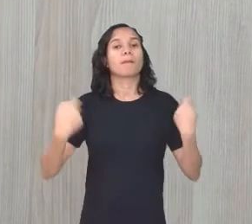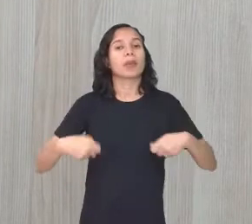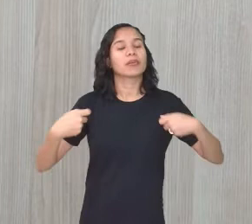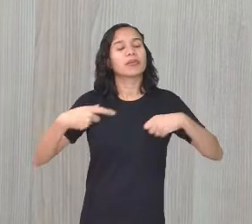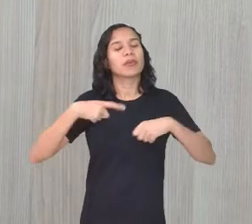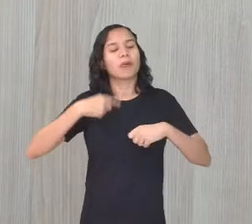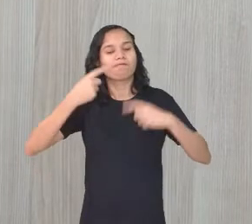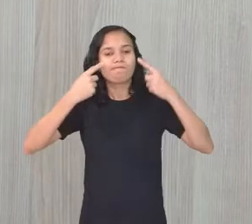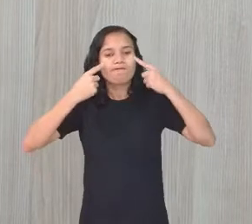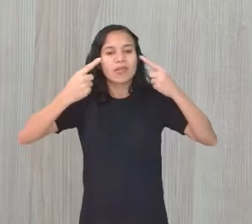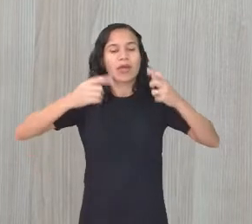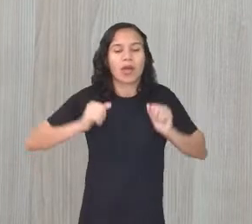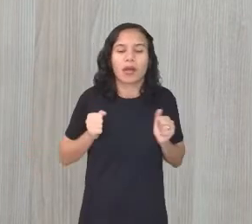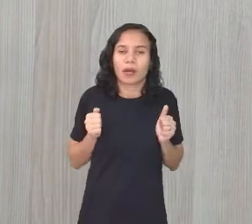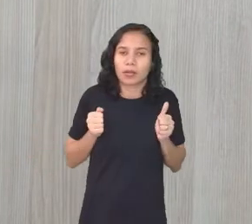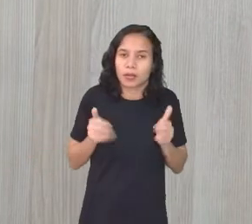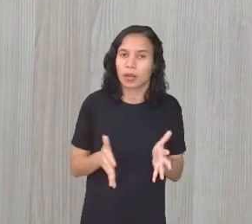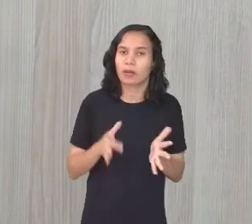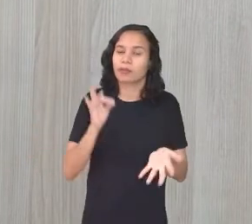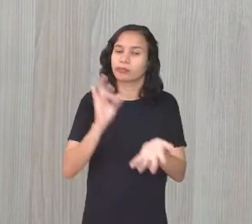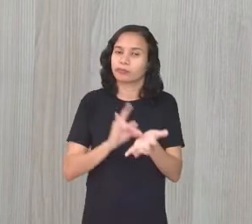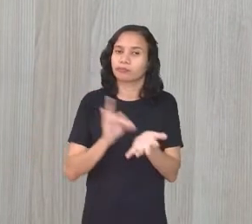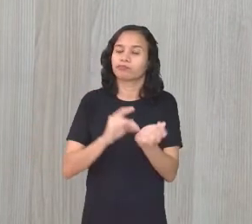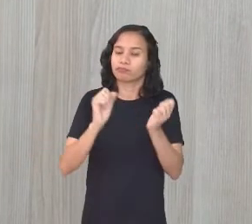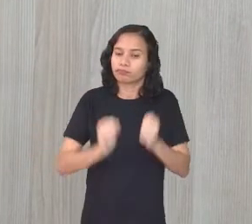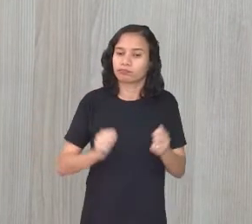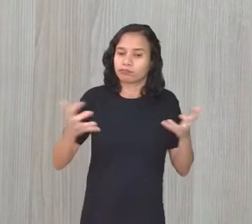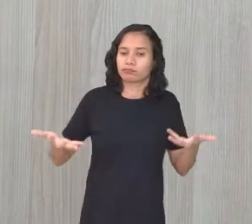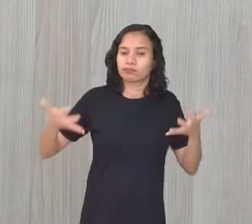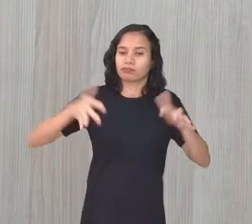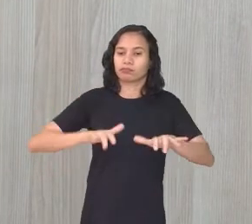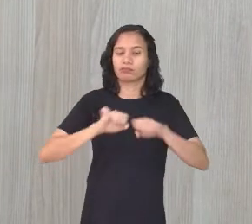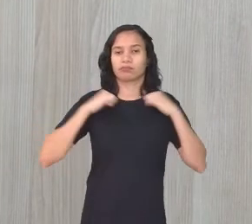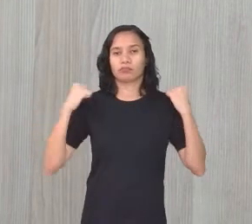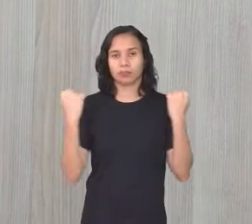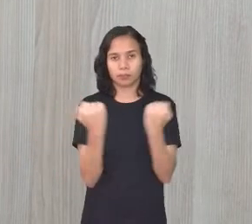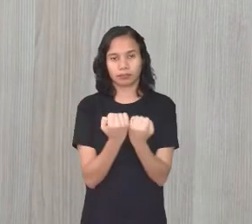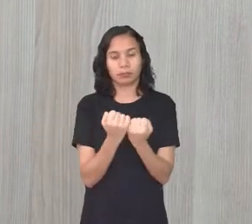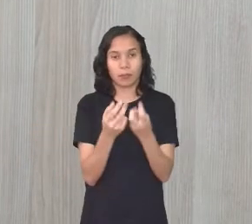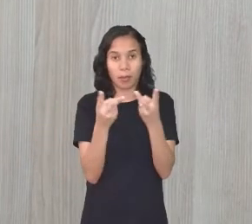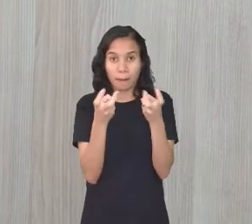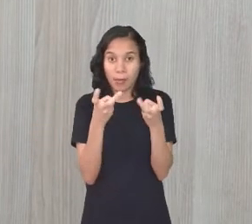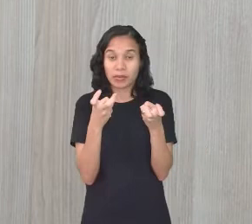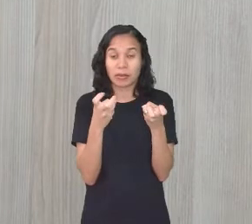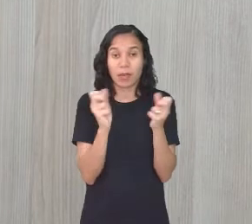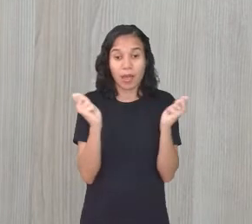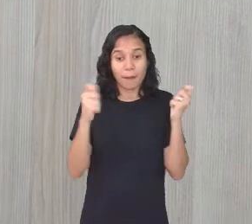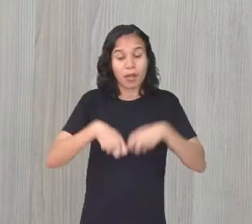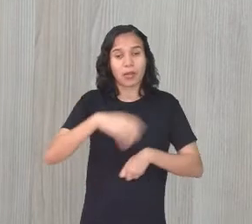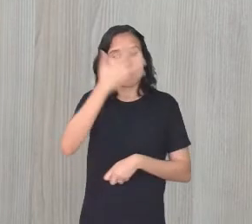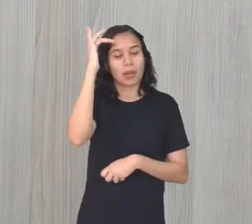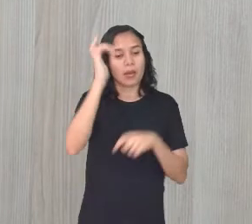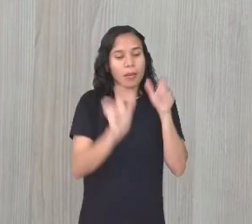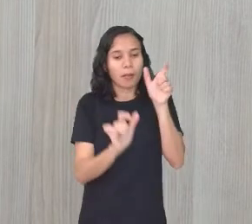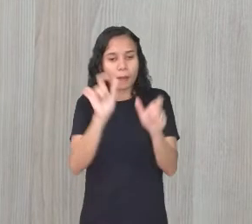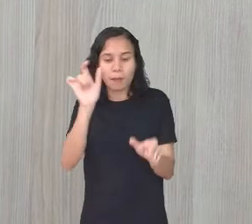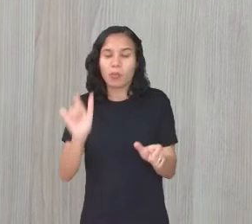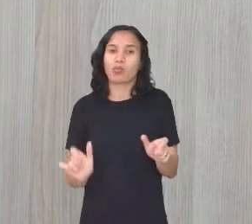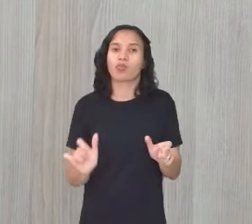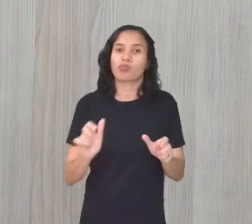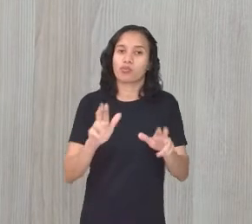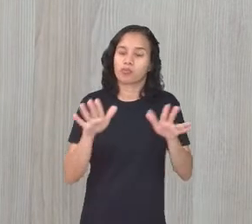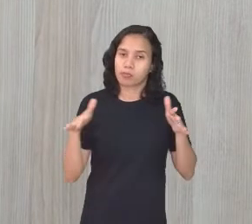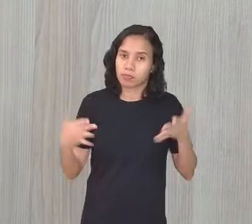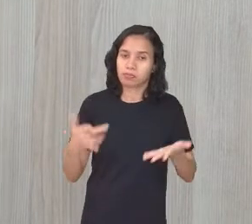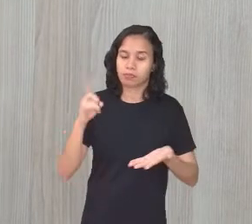ações que realmente a gente possa fazer a inclusão social. Exatamente. Perceba as potencialidades dessas pessoas, não é?